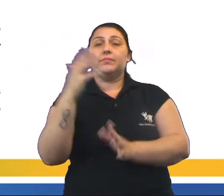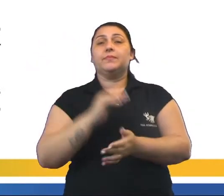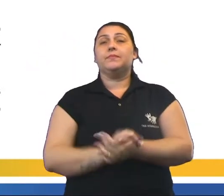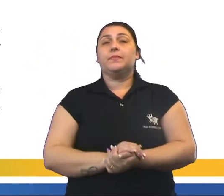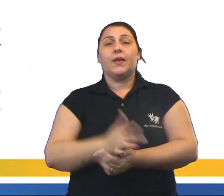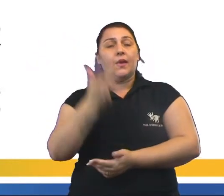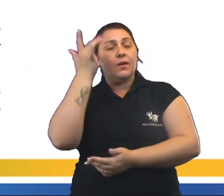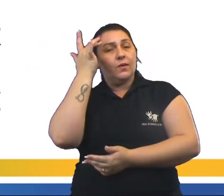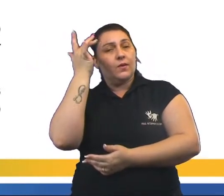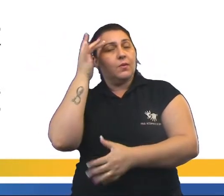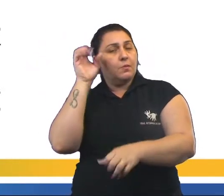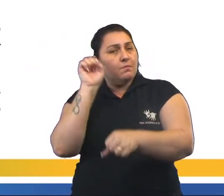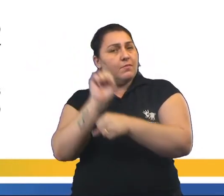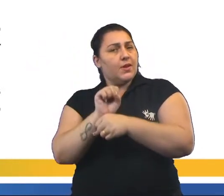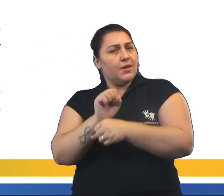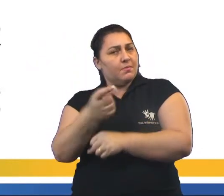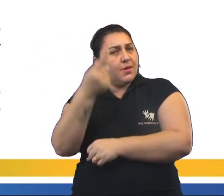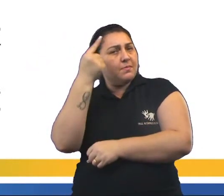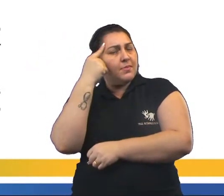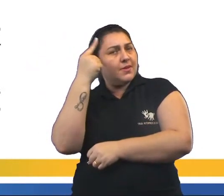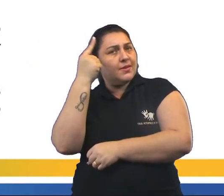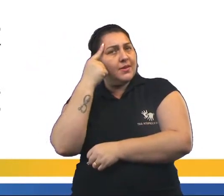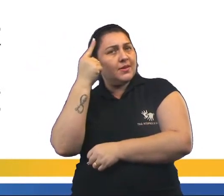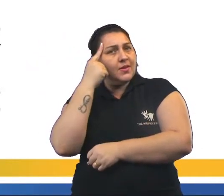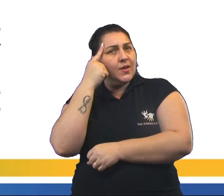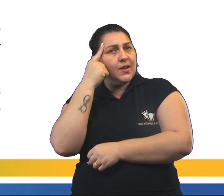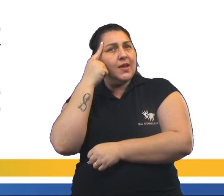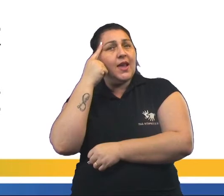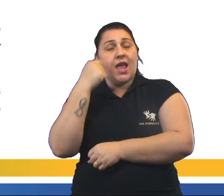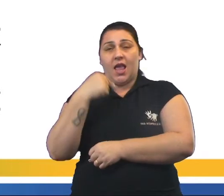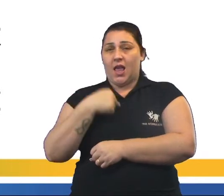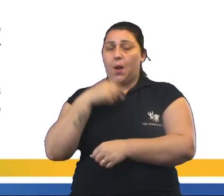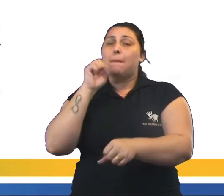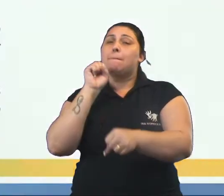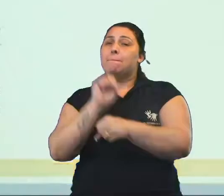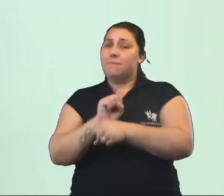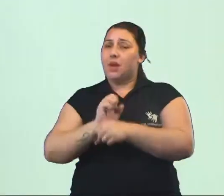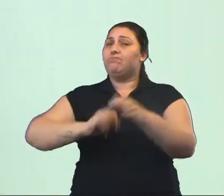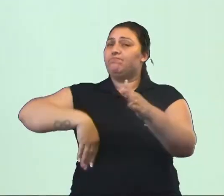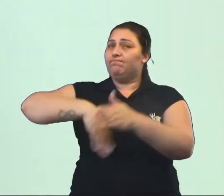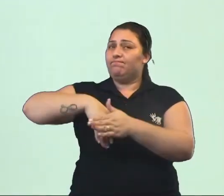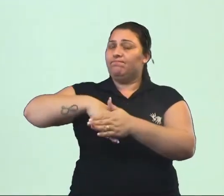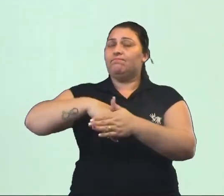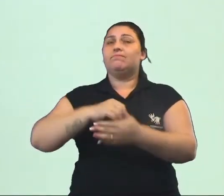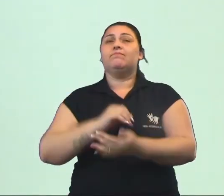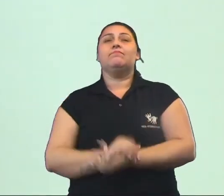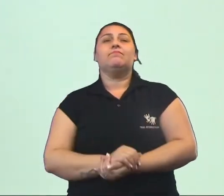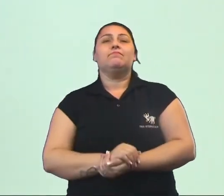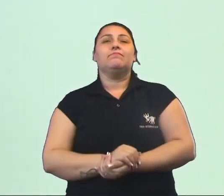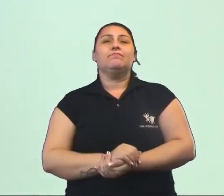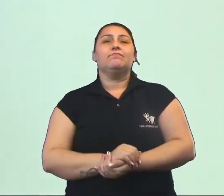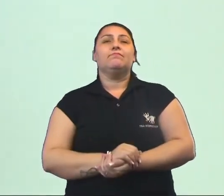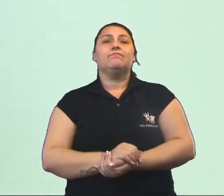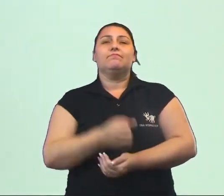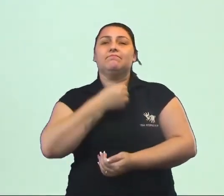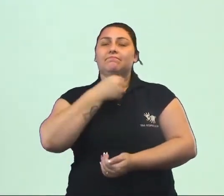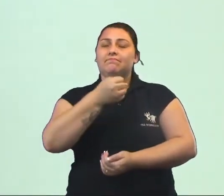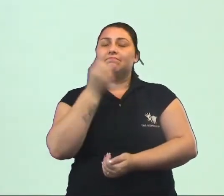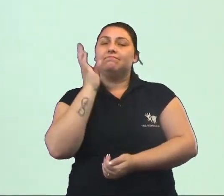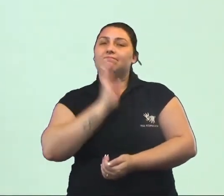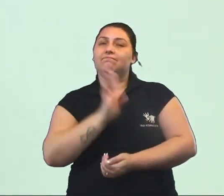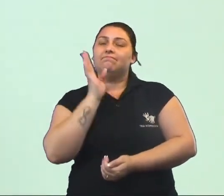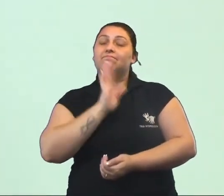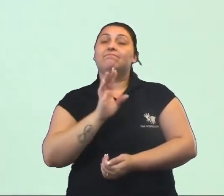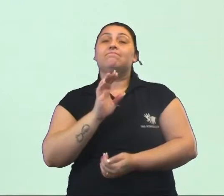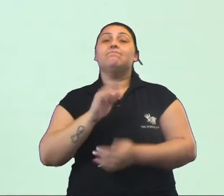acontecerem. Eu acho que eu vou parar para pensar mesmo quando eu parar de jogar. Gente, que entrevista legal, né,